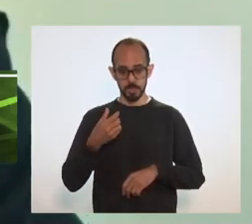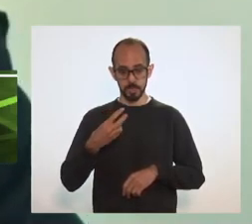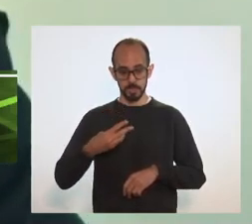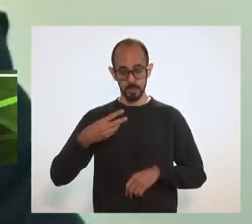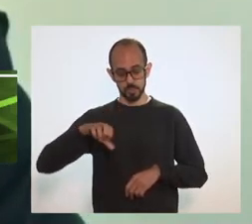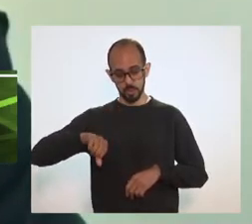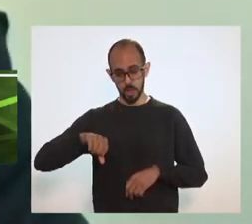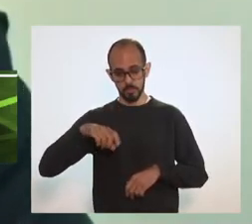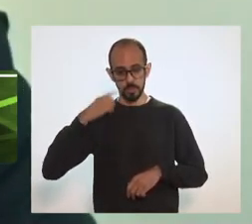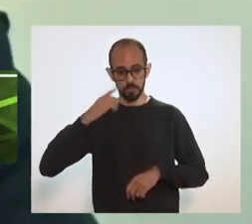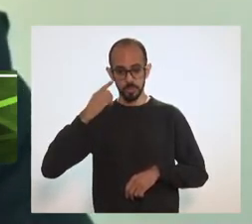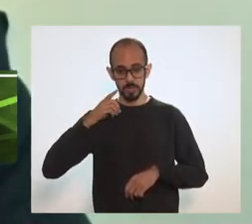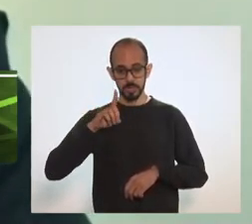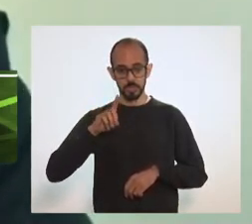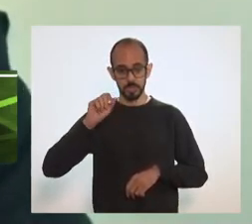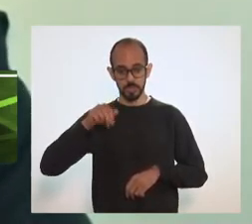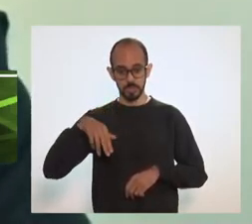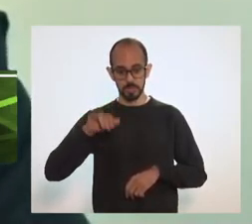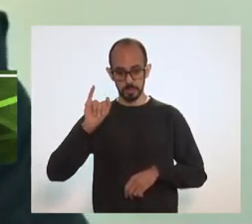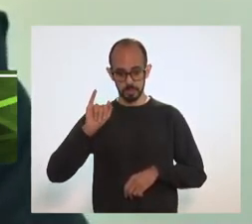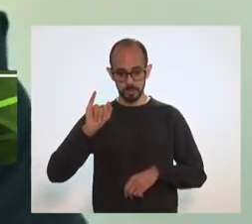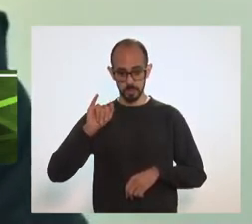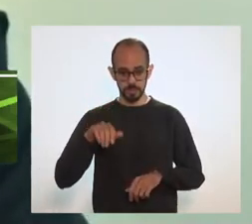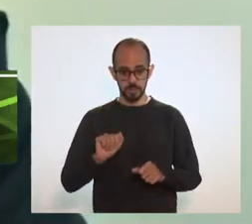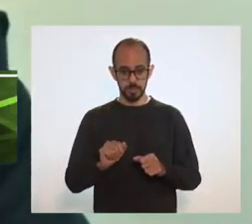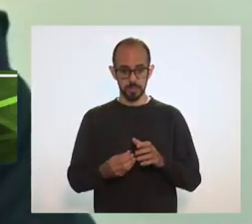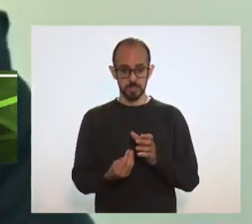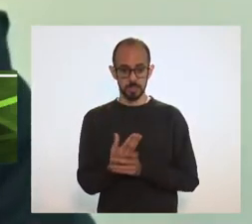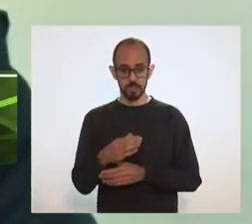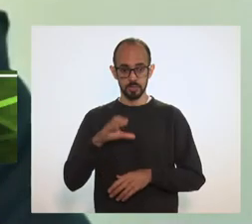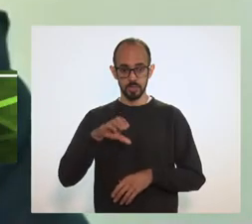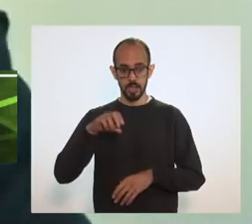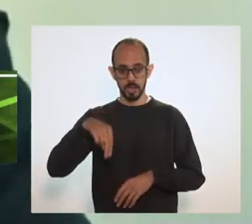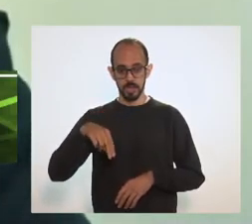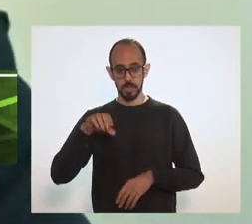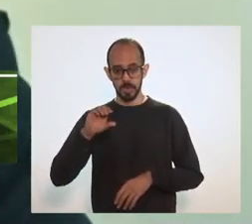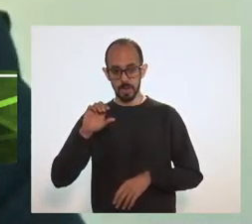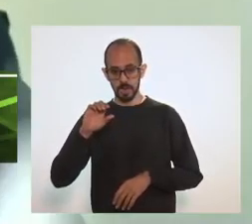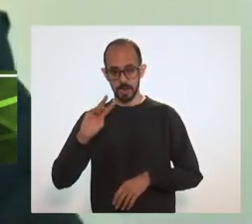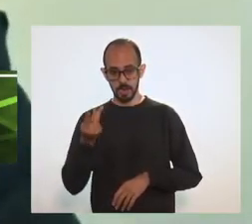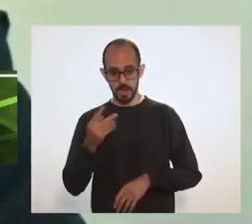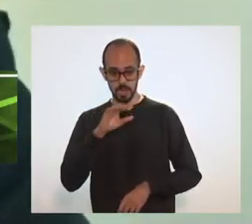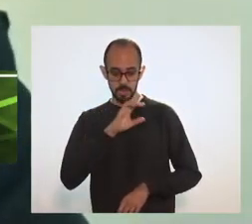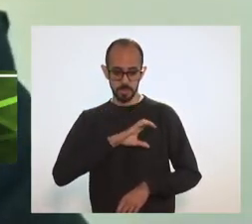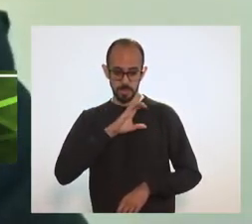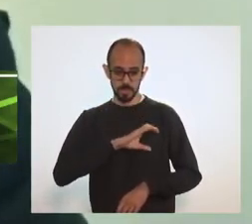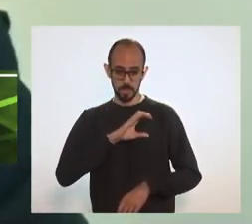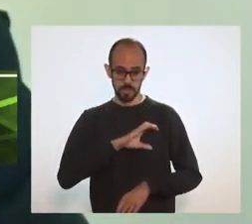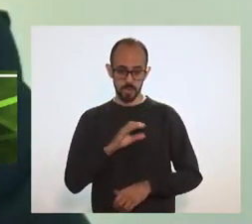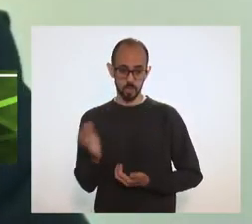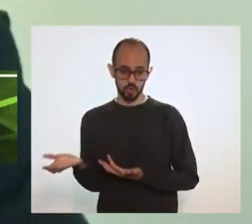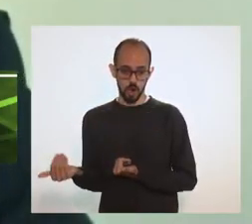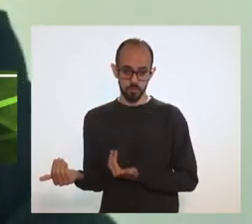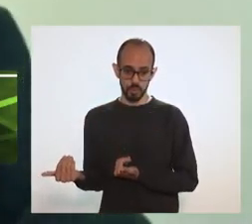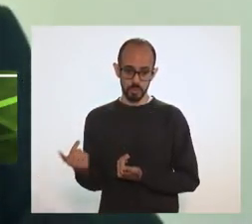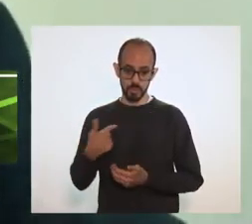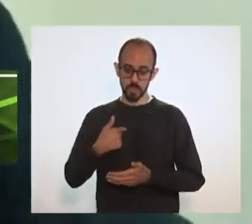Em discussão, em votação, aprovado. 47. Projeto de